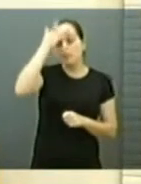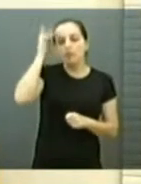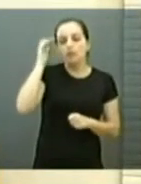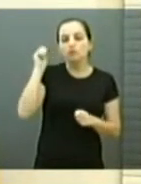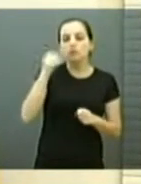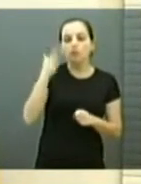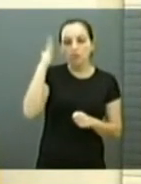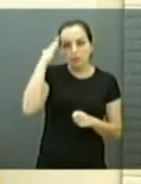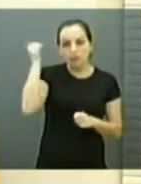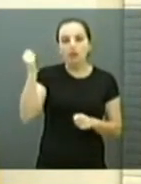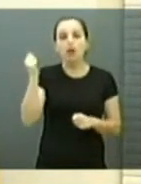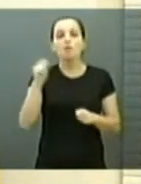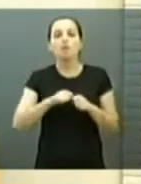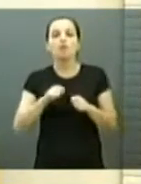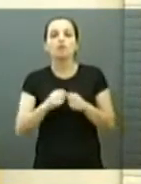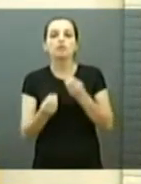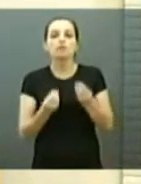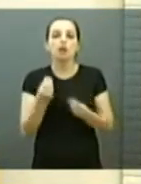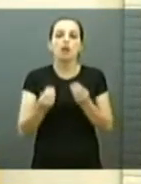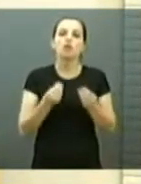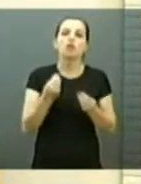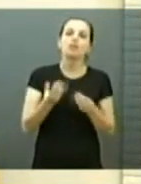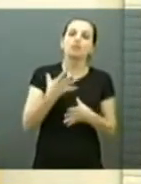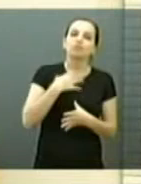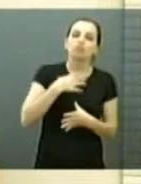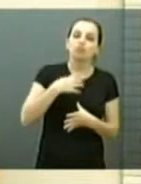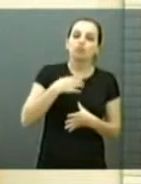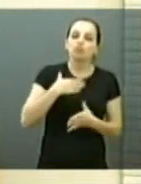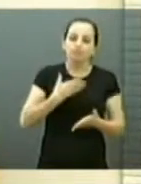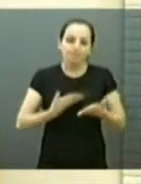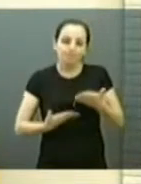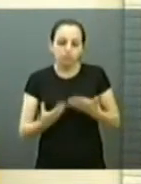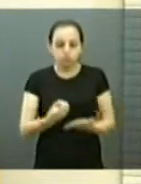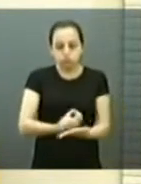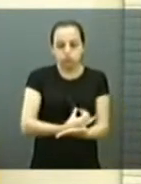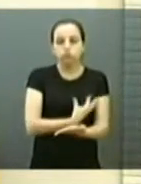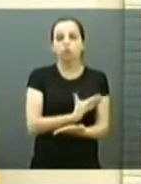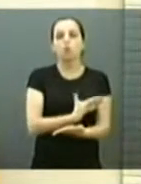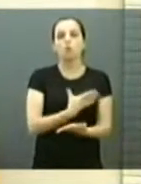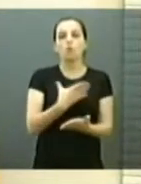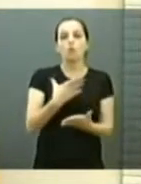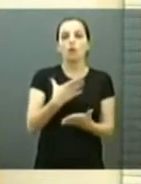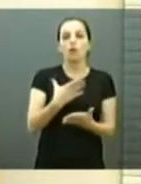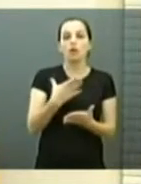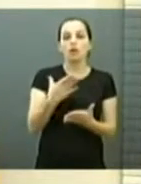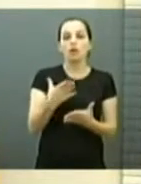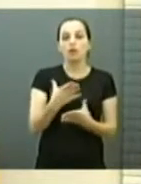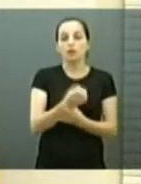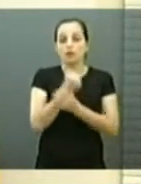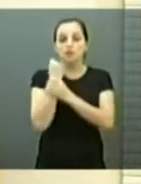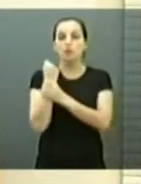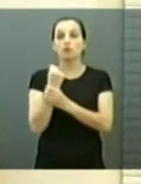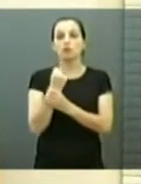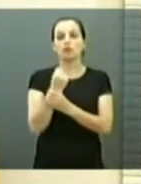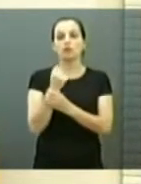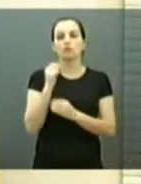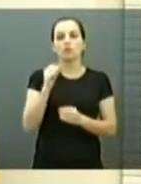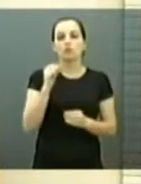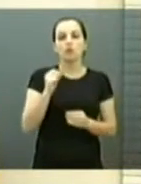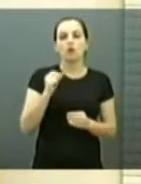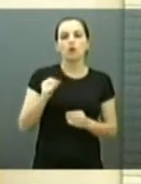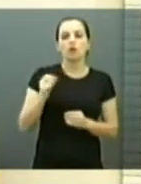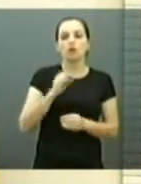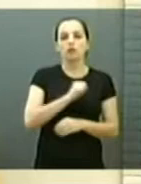hora vai ter condição de controlar a emoção e, às vezes, salvar uma vida. Porque muitas vezes o SAMU chega, leva a criança para a UPA, ou